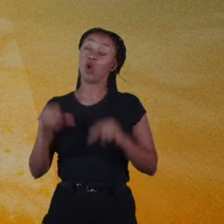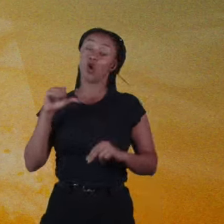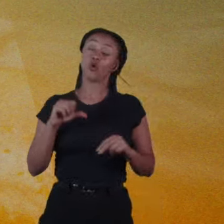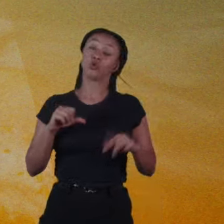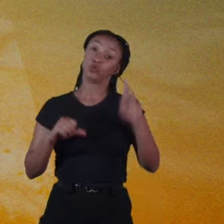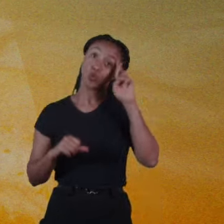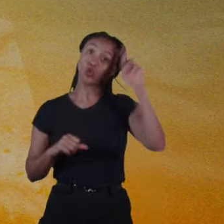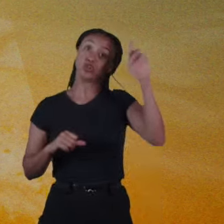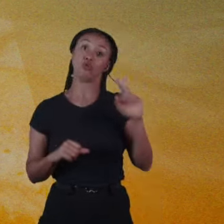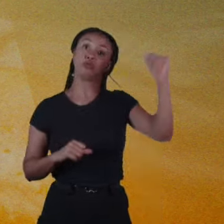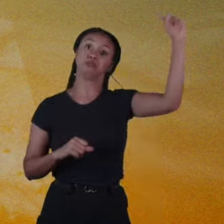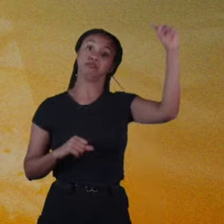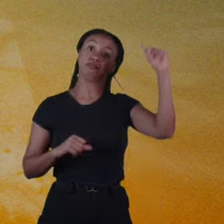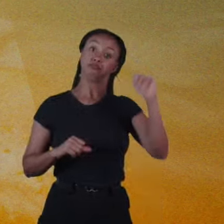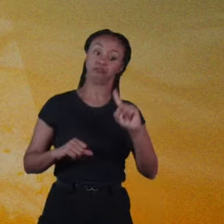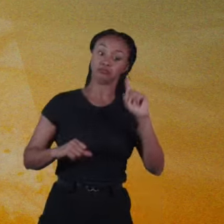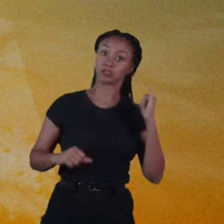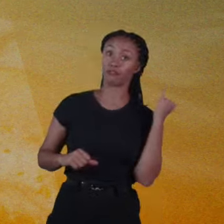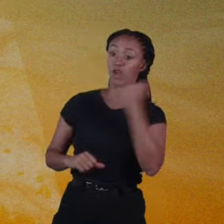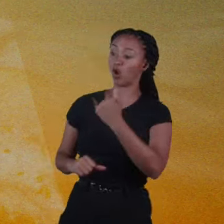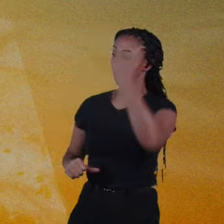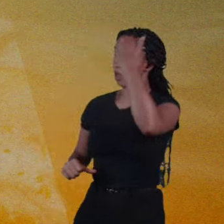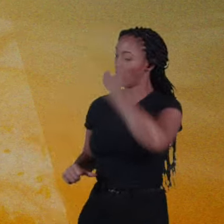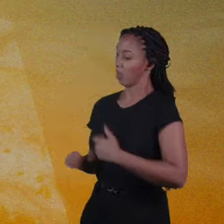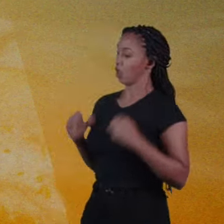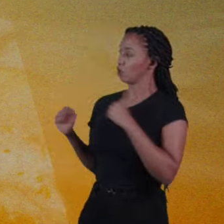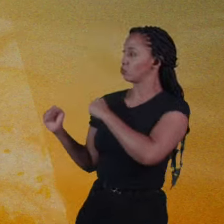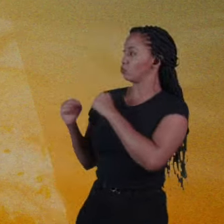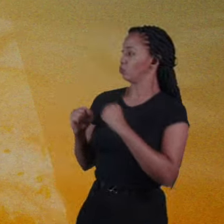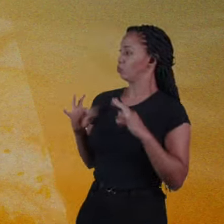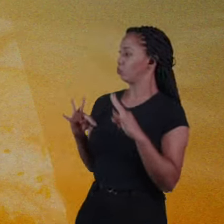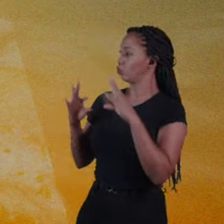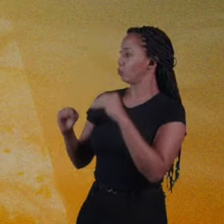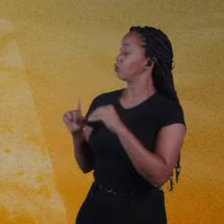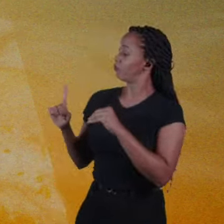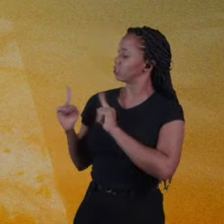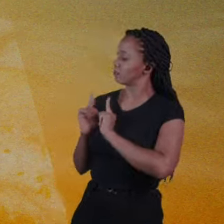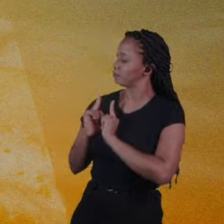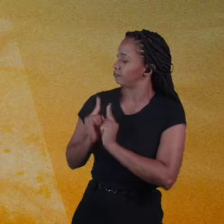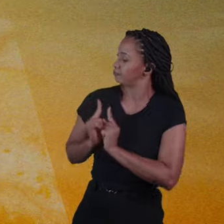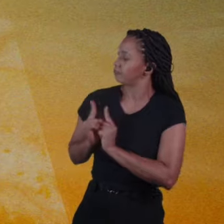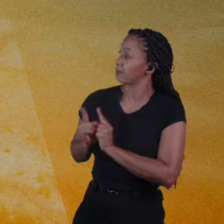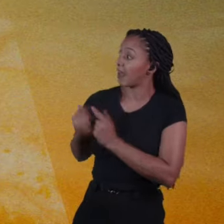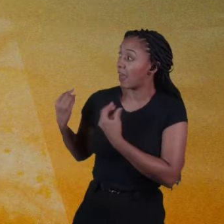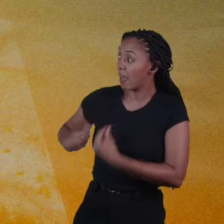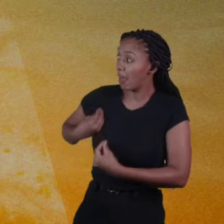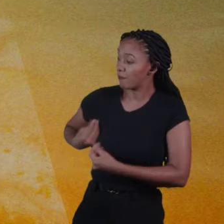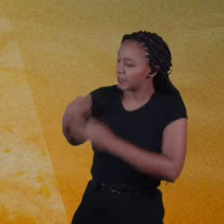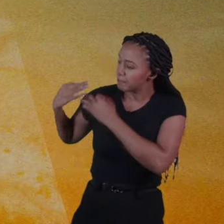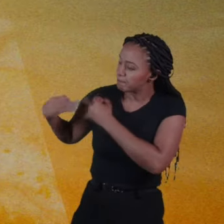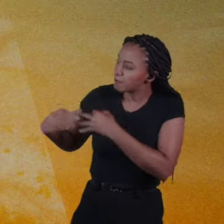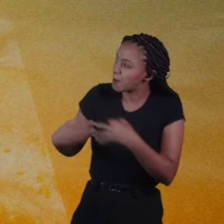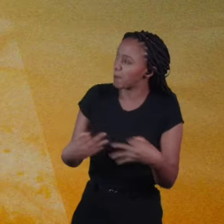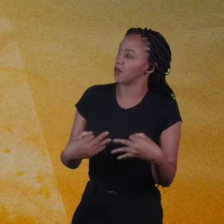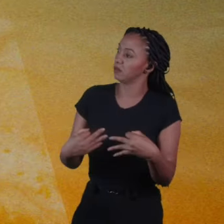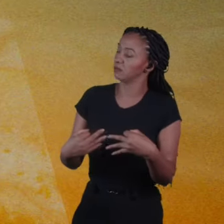o Deus Todo-Poderoso, anda na minha presença e ser perfeito. Deus é o Todo-Poderoso, anda com Ele, que Ele tem